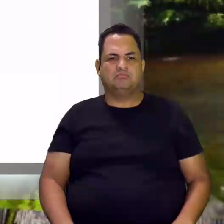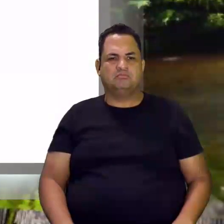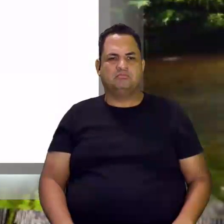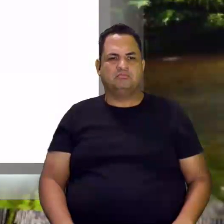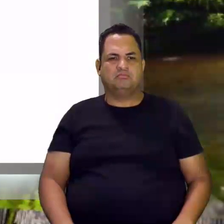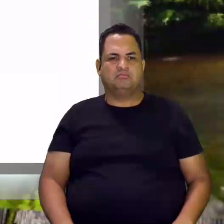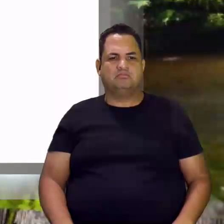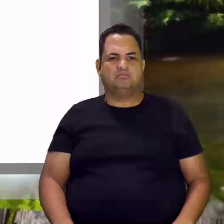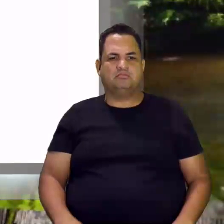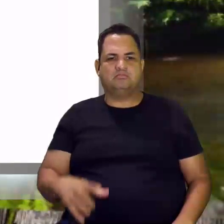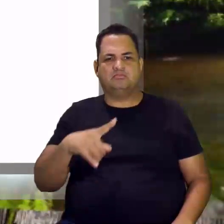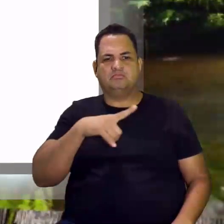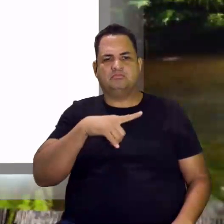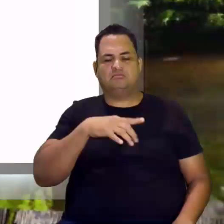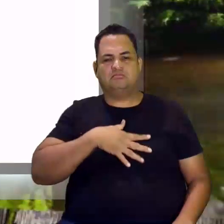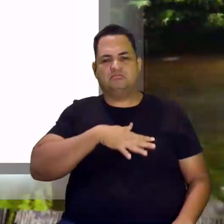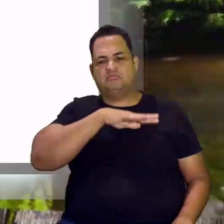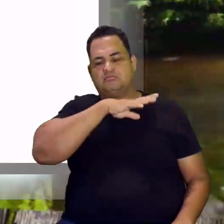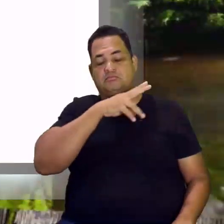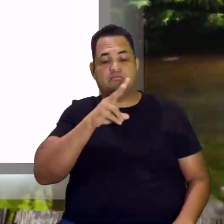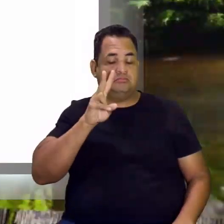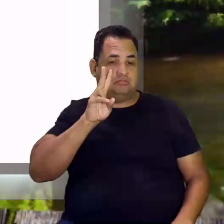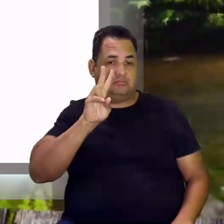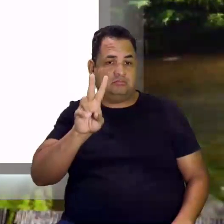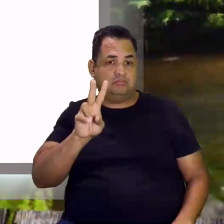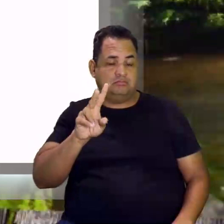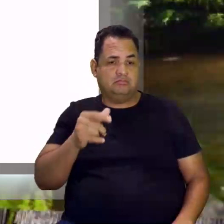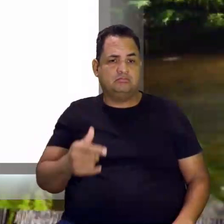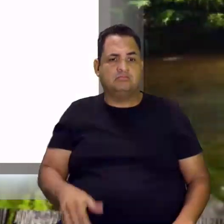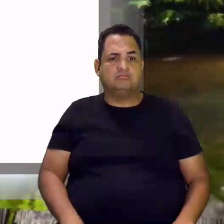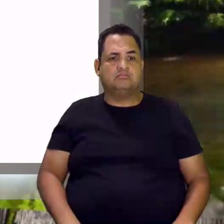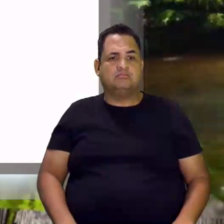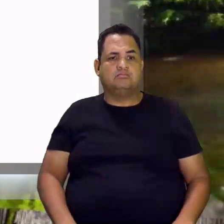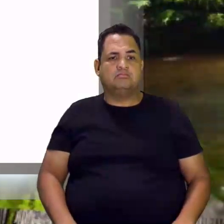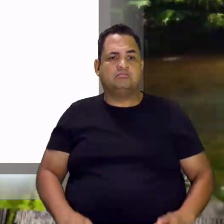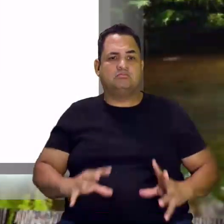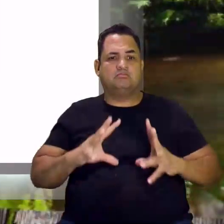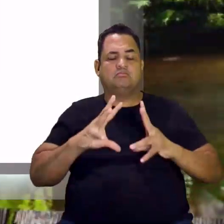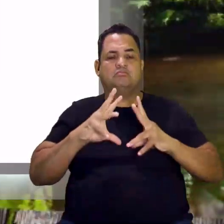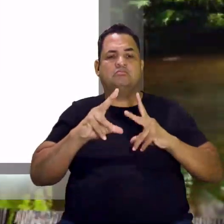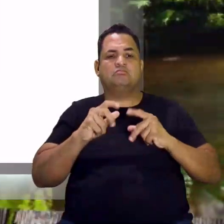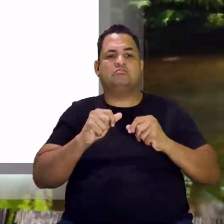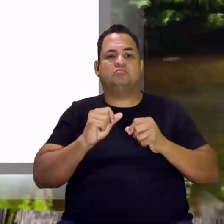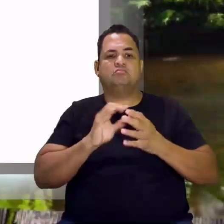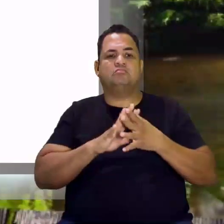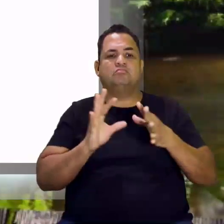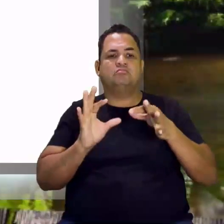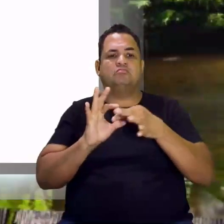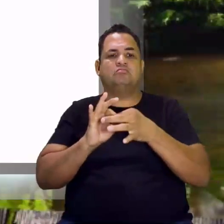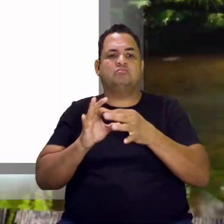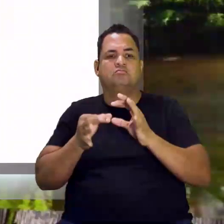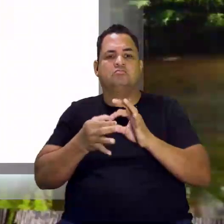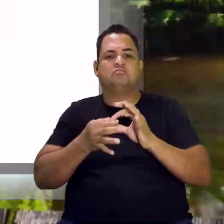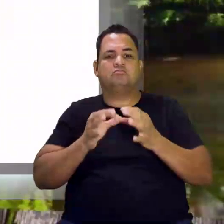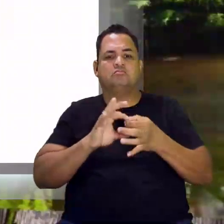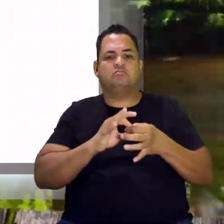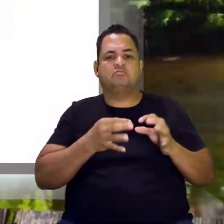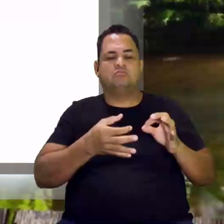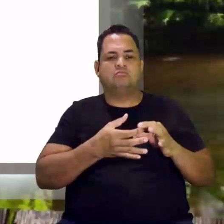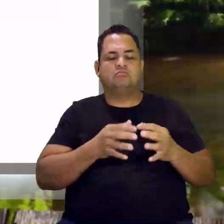Ah, professora, tem os animais visíveis, e só que a gente tem que pensar que tudo está conectado,